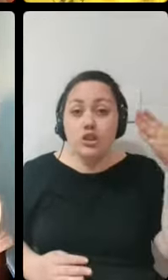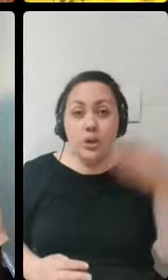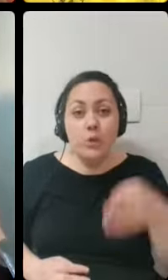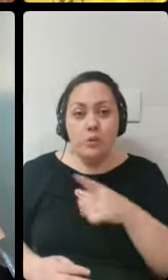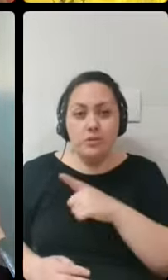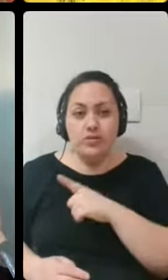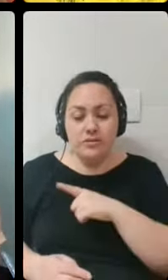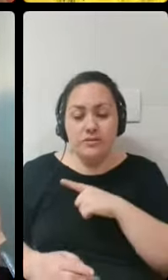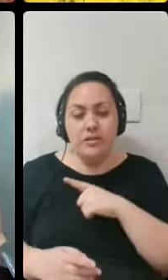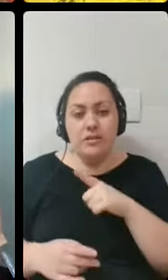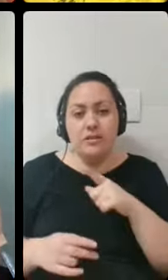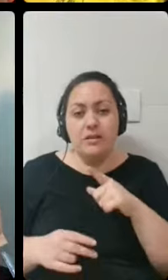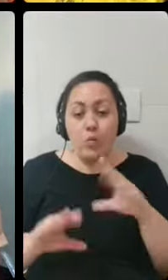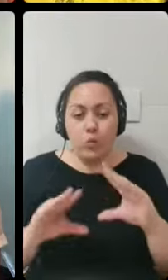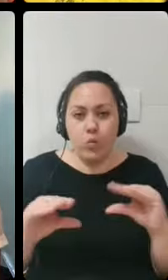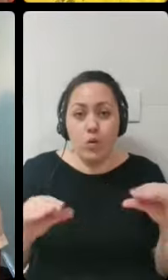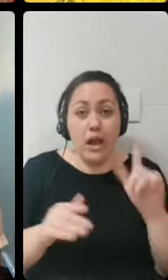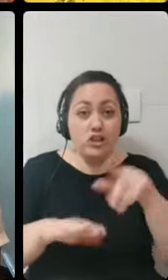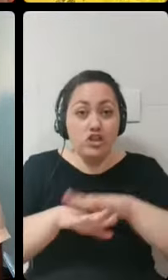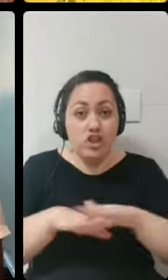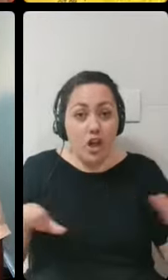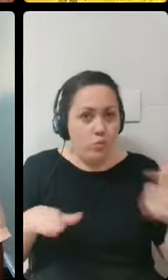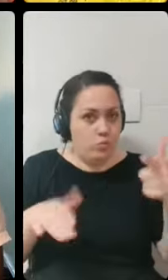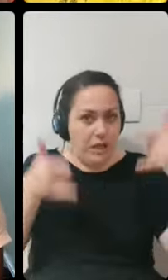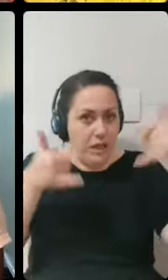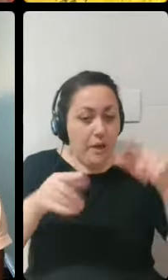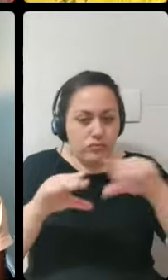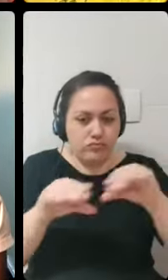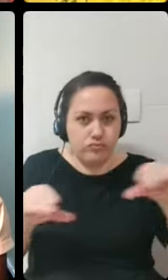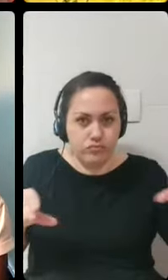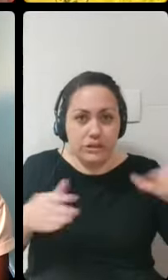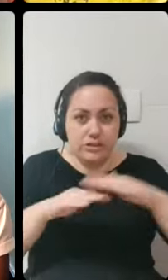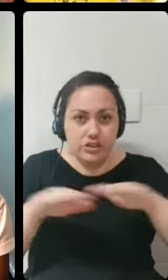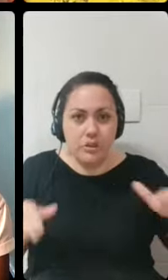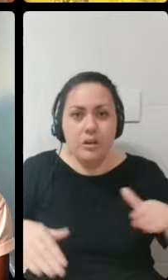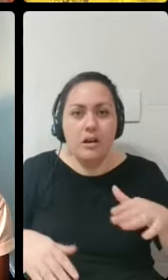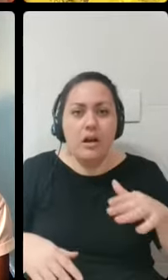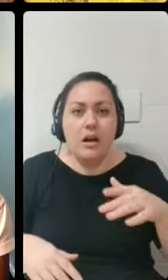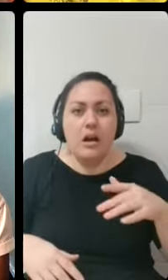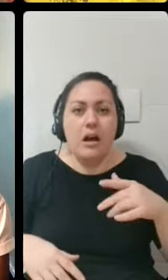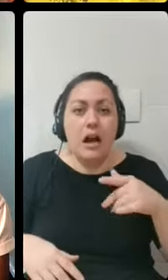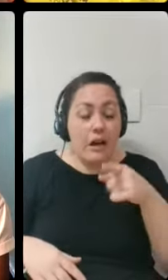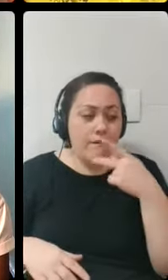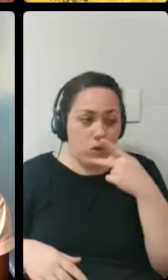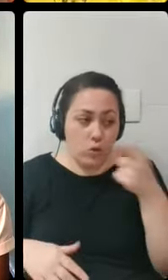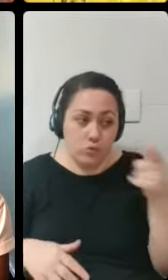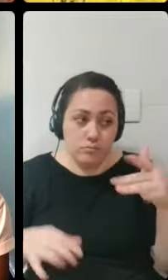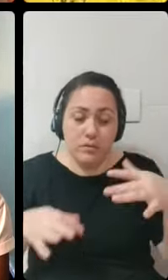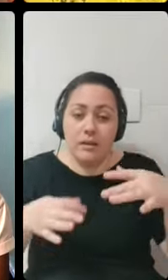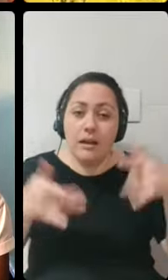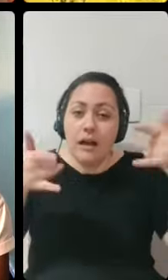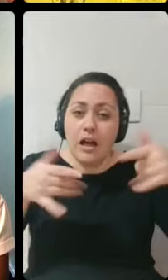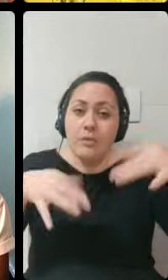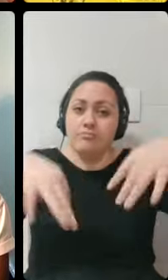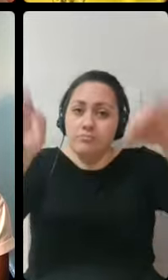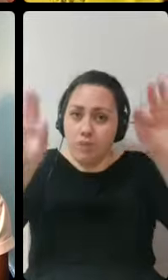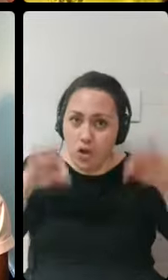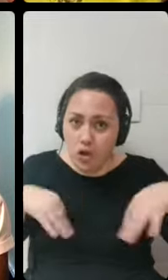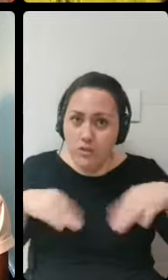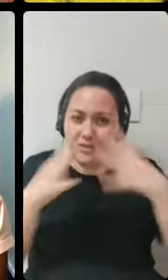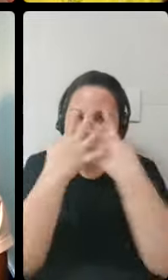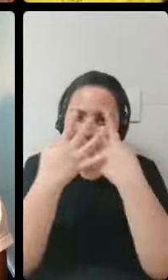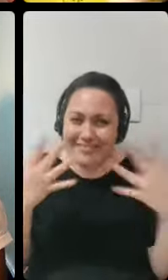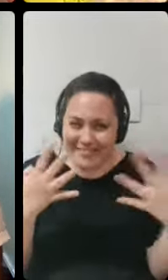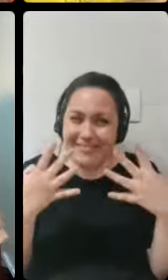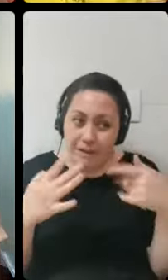chão. E aí a prof falou, coloquem em cima da cama de vocês. Nós não, acho que os guri até, tipo, meio que ignoraram